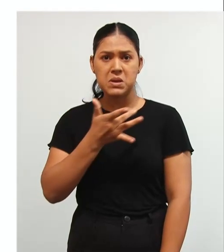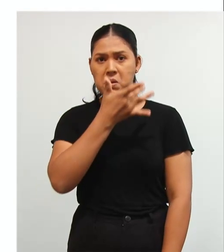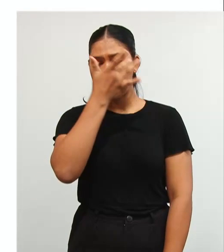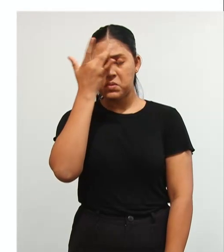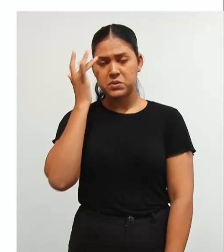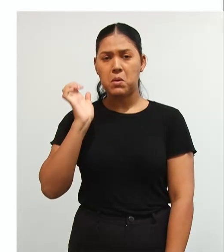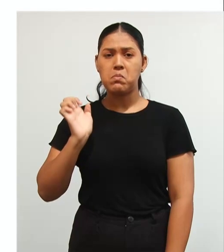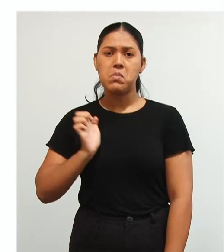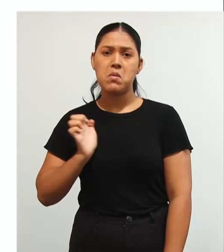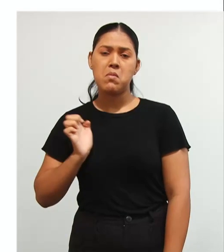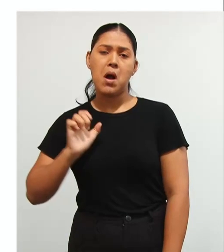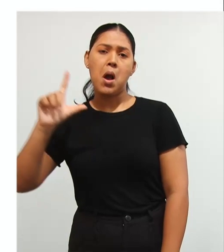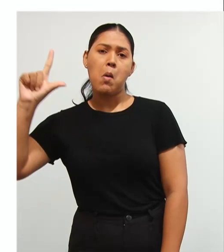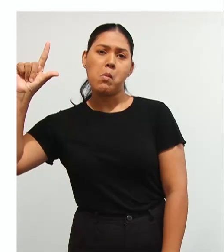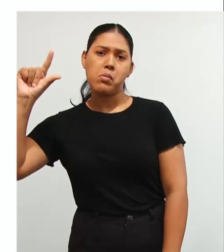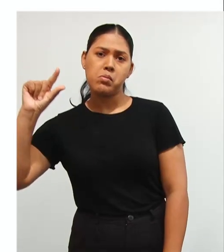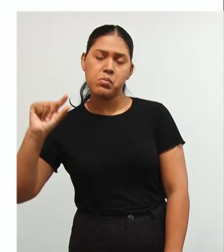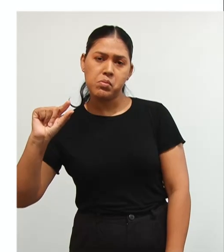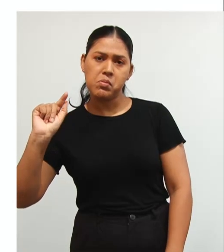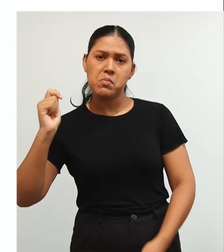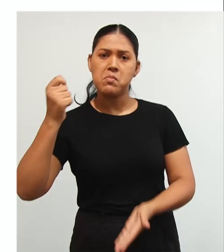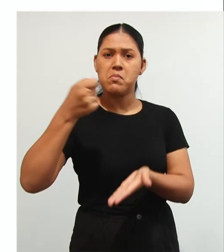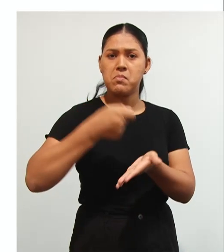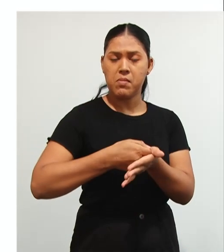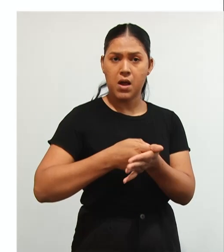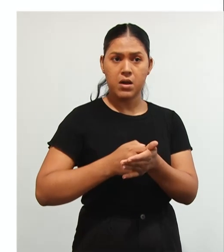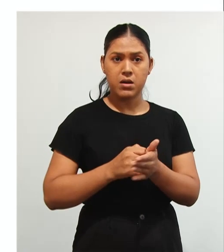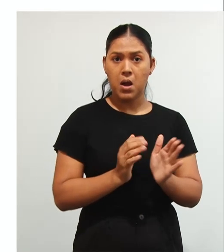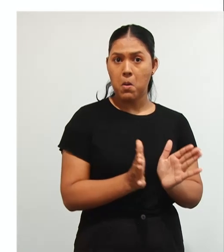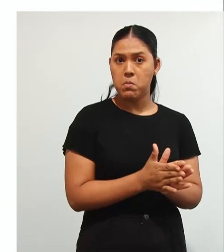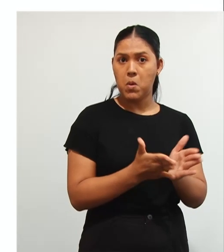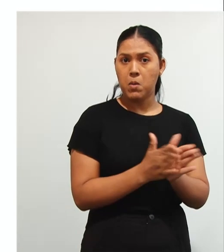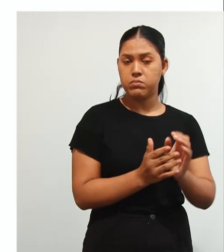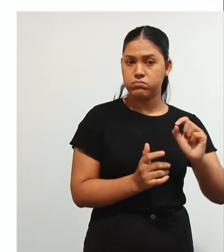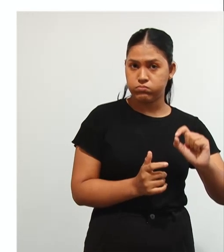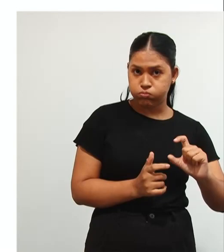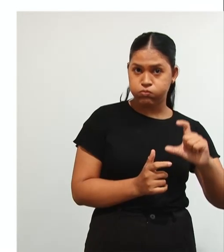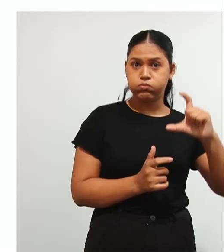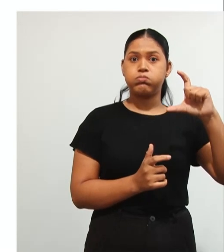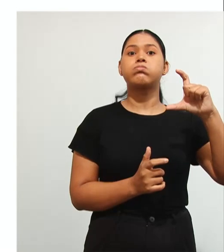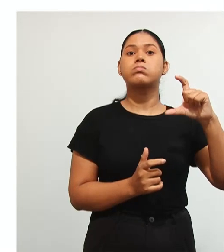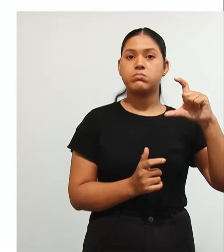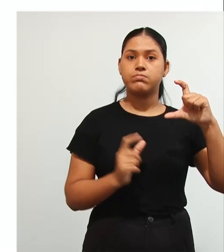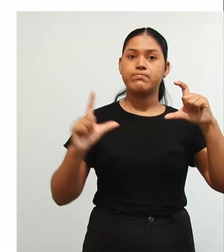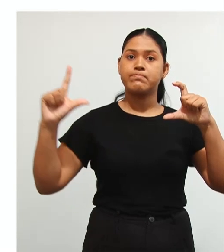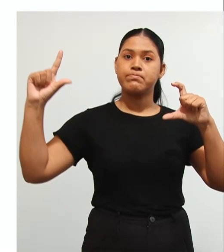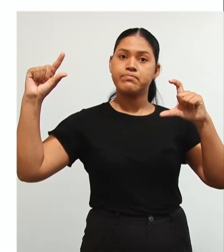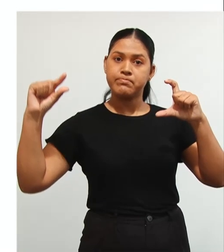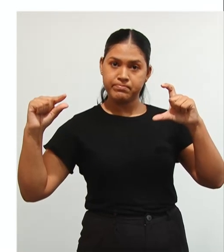de impostos que ela paga. Porque as pessoas